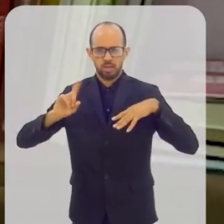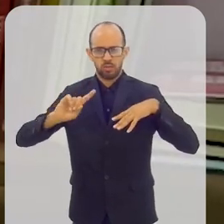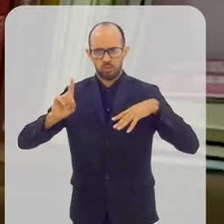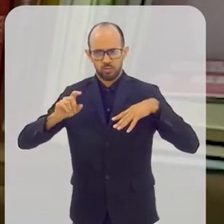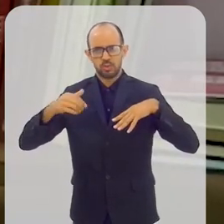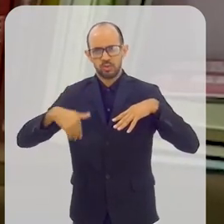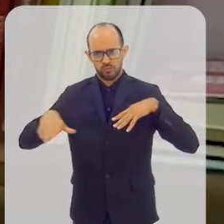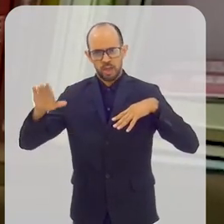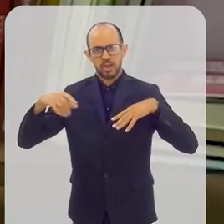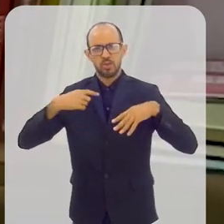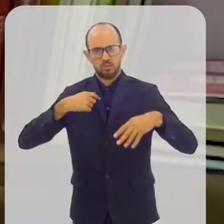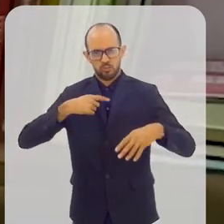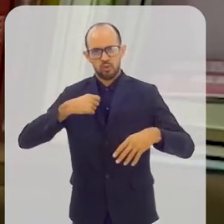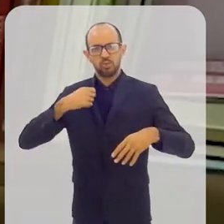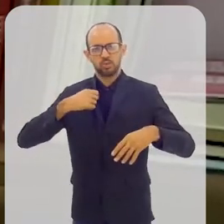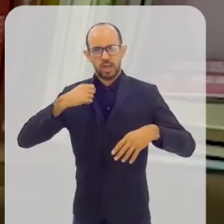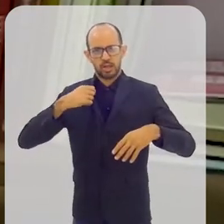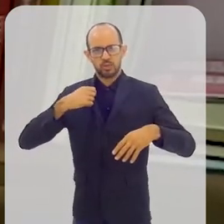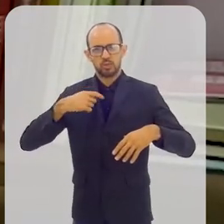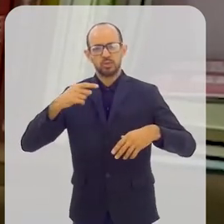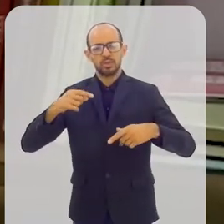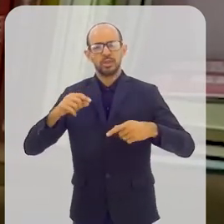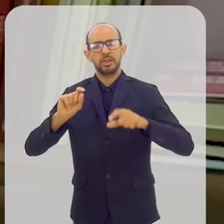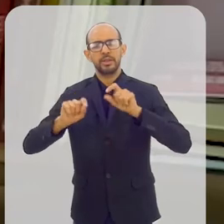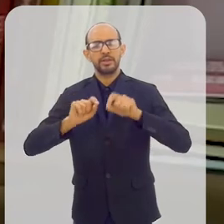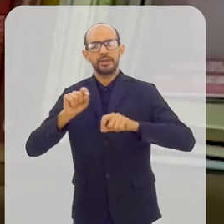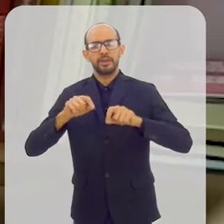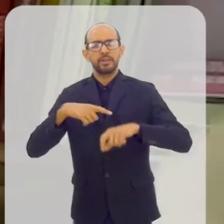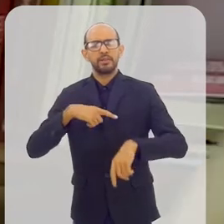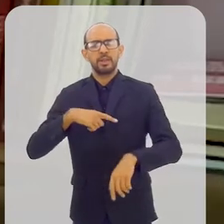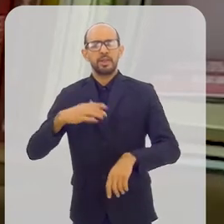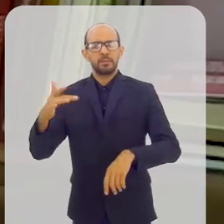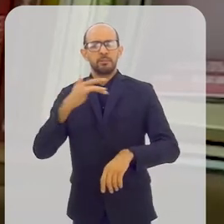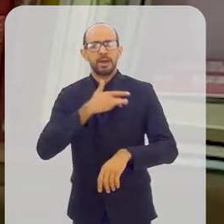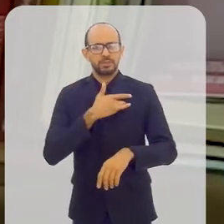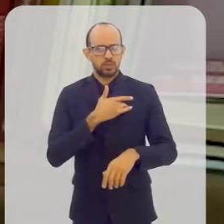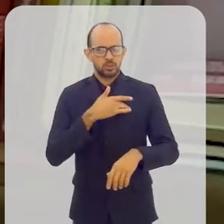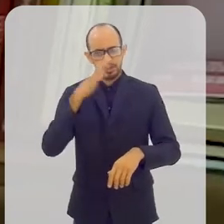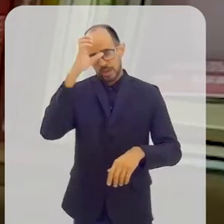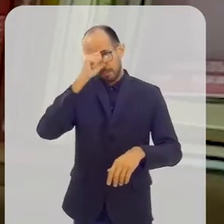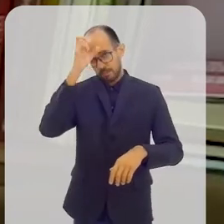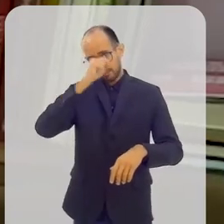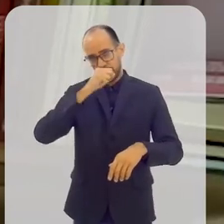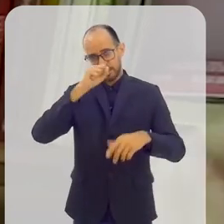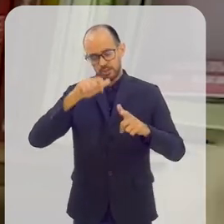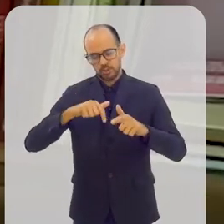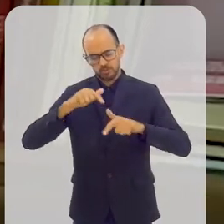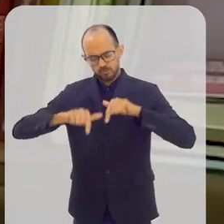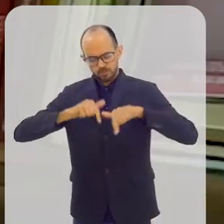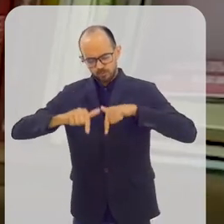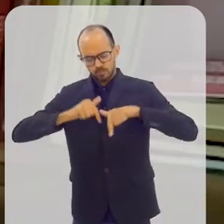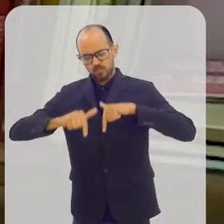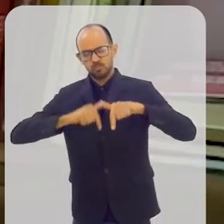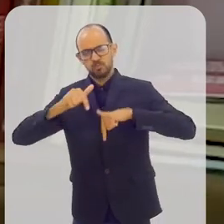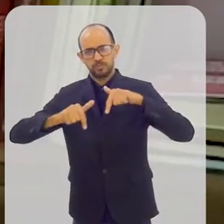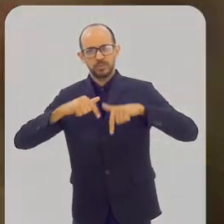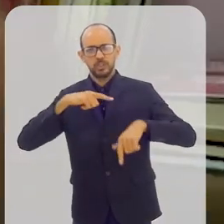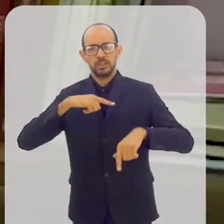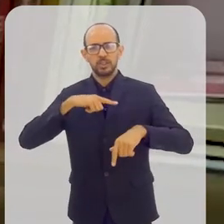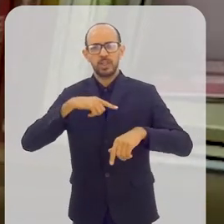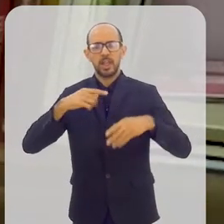sentido. Então, todo mundo que vai ser voluntário, ele vai de paixão, ele aprende a se dedicar. E ele